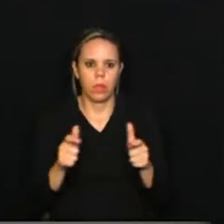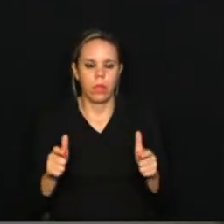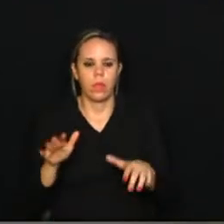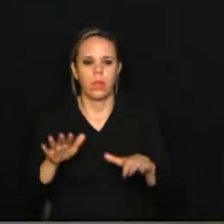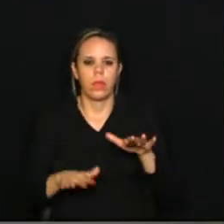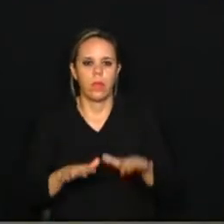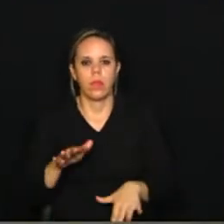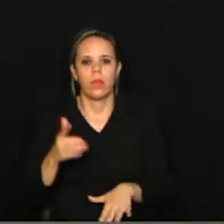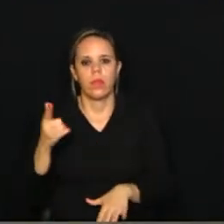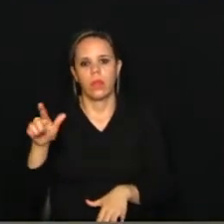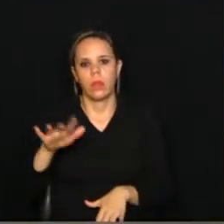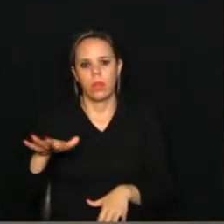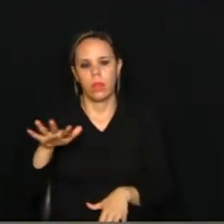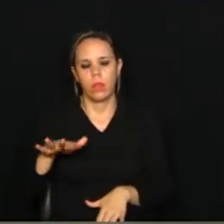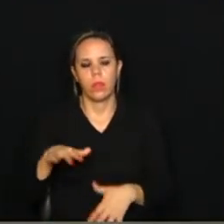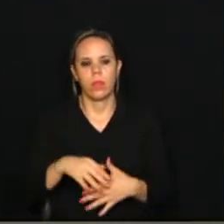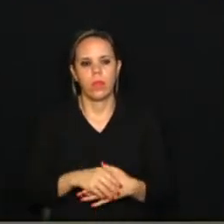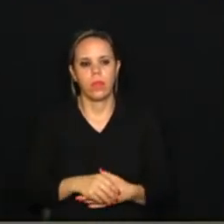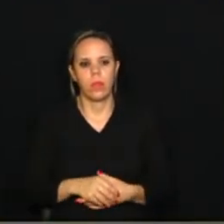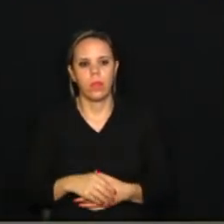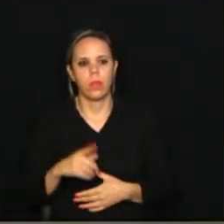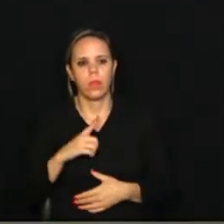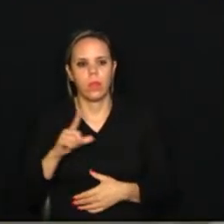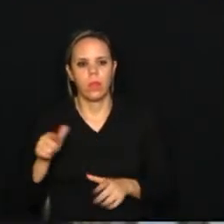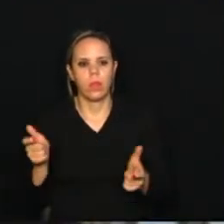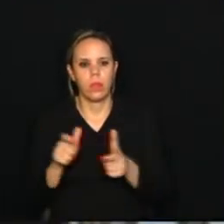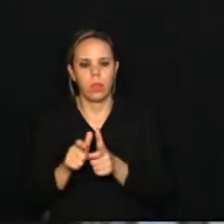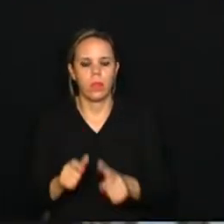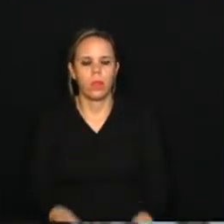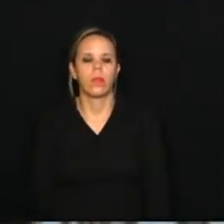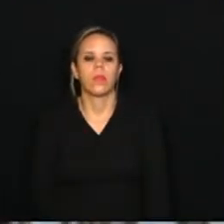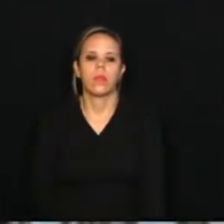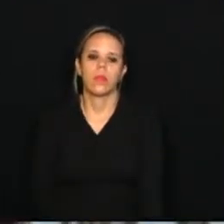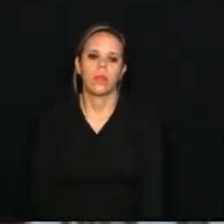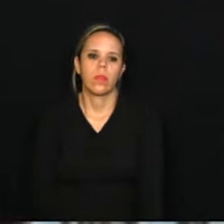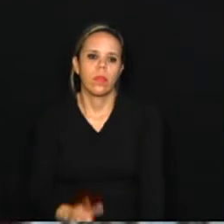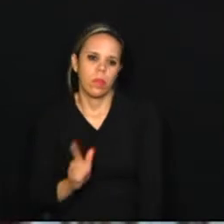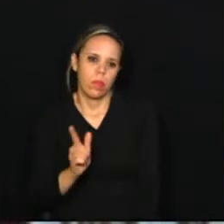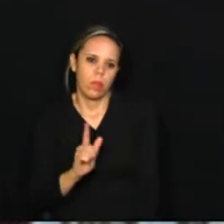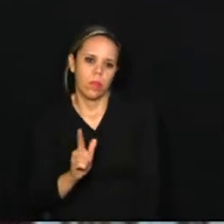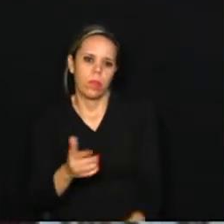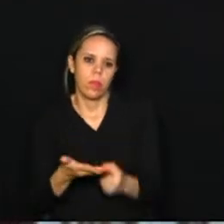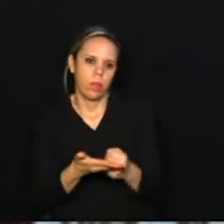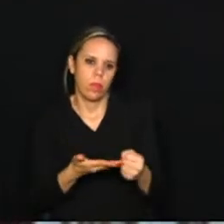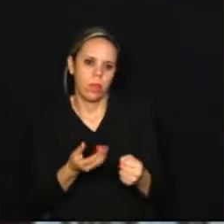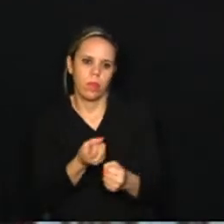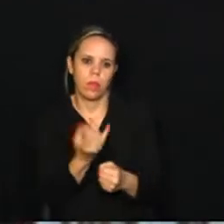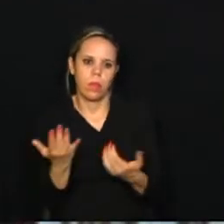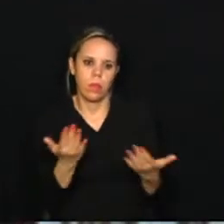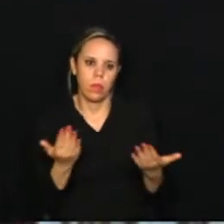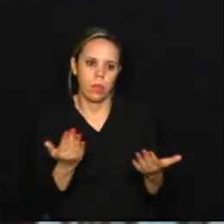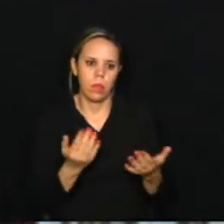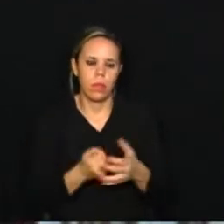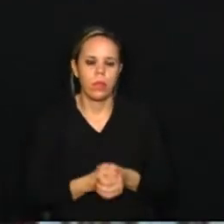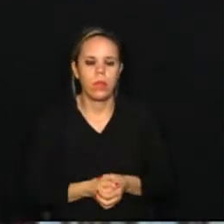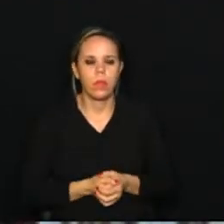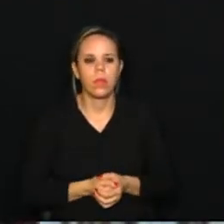vezes outras, a adesão é menor ainda, obviamente, do que a média, né?